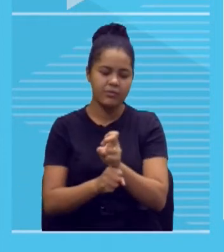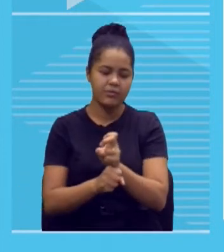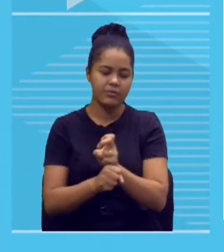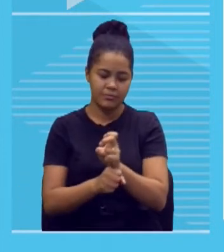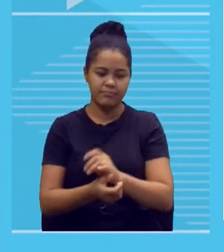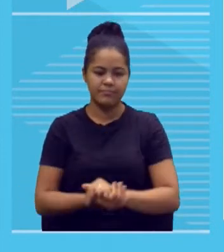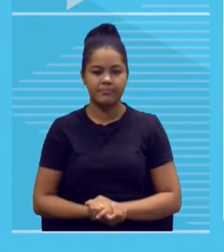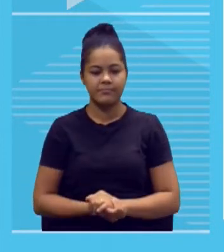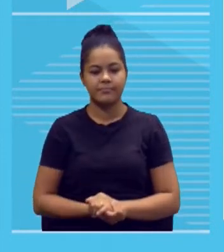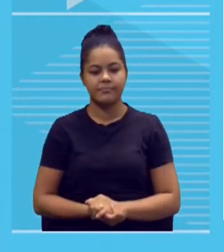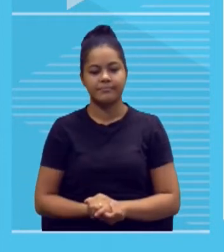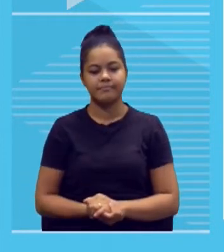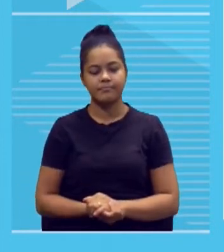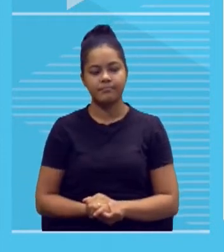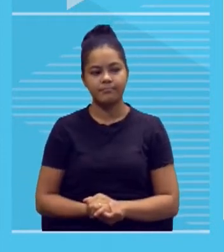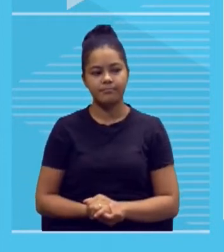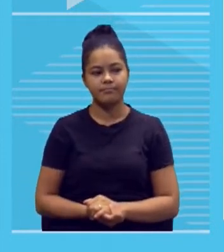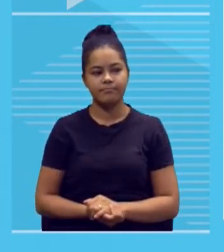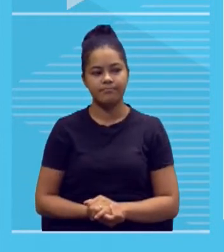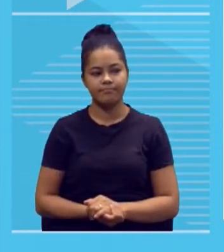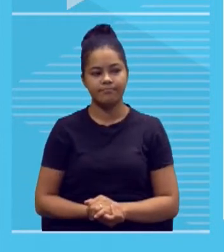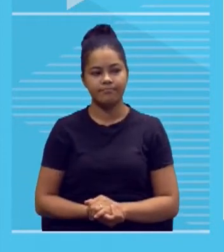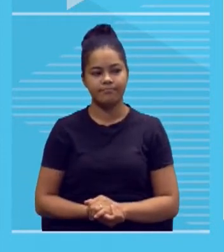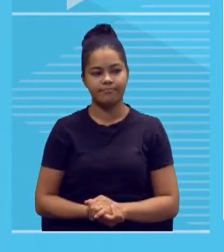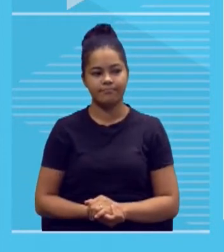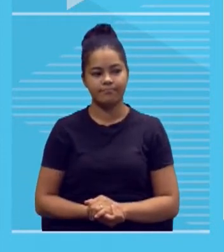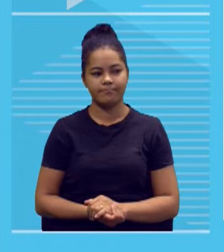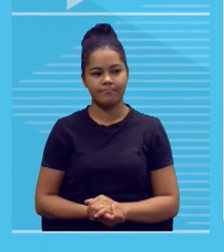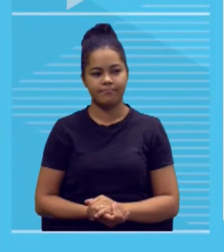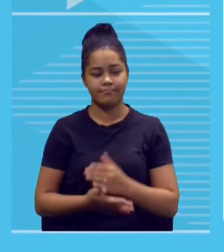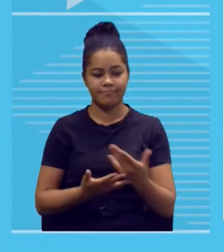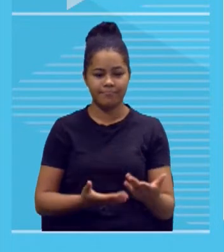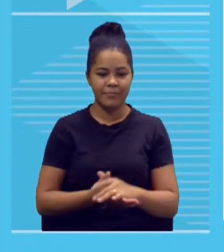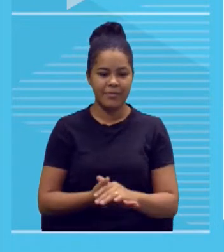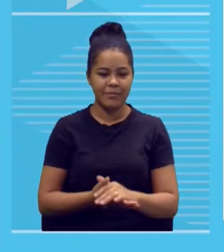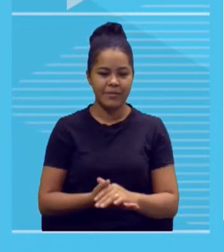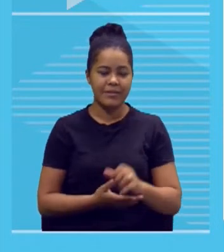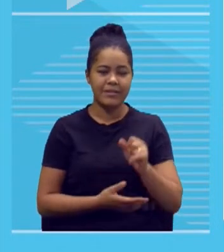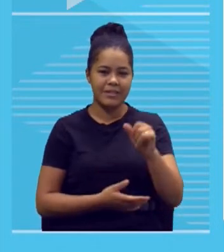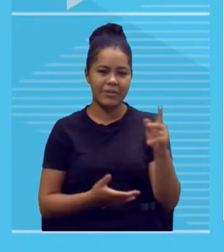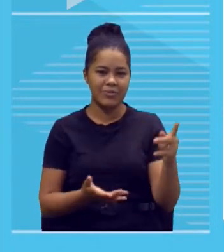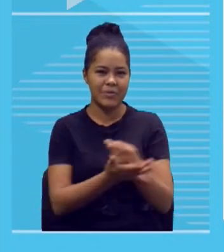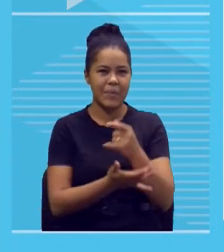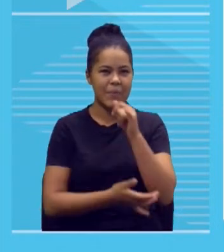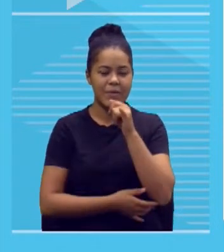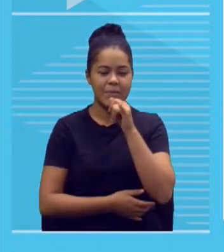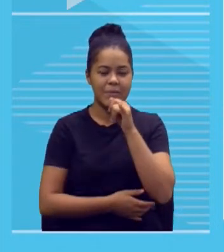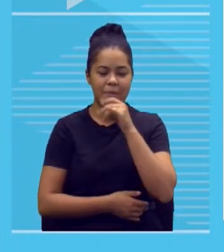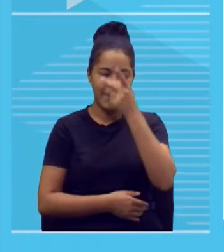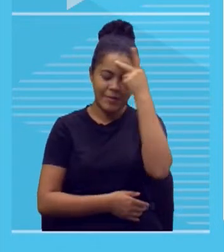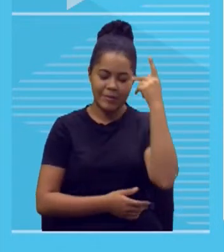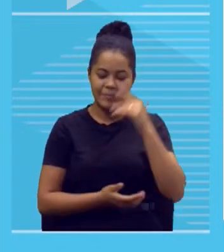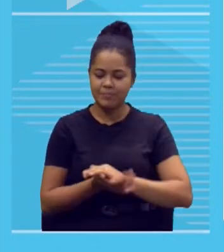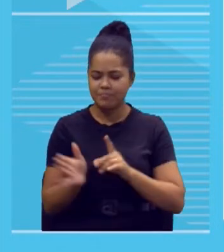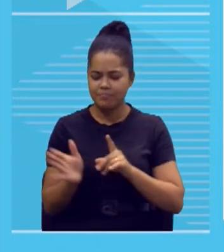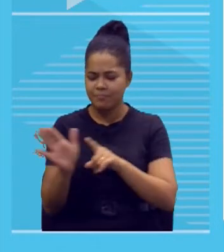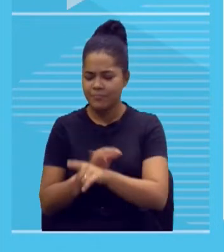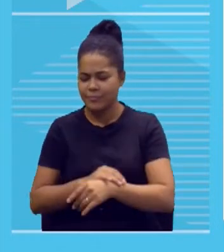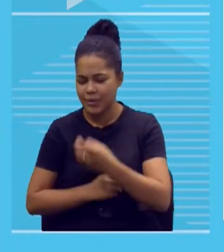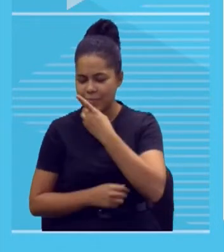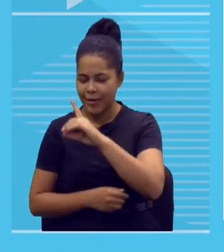E aí se o cara chegar para ele perguntar se a patroa viajou alguma vez na tua vida só uma é mas também tá Nunca mais